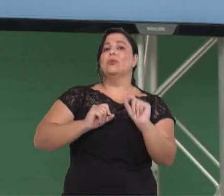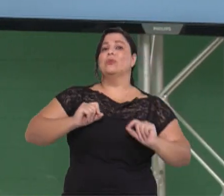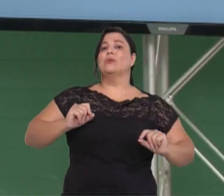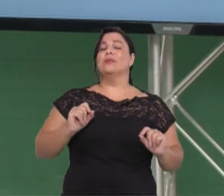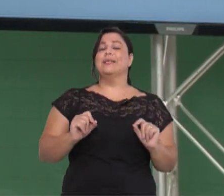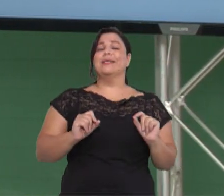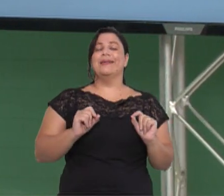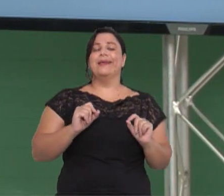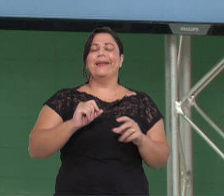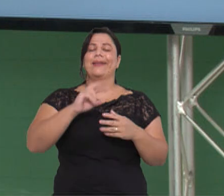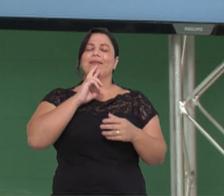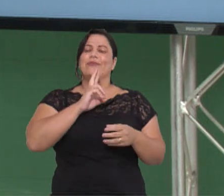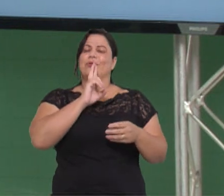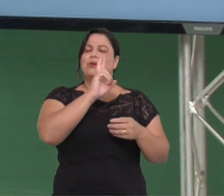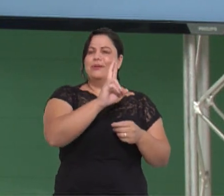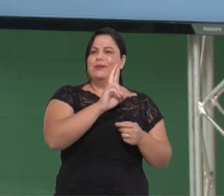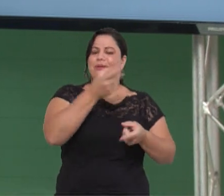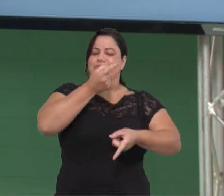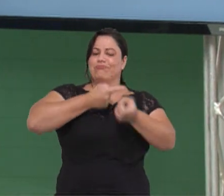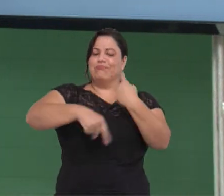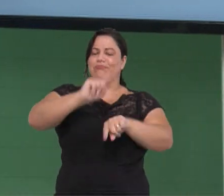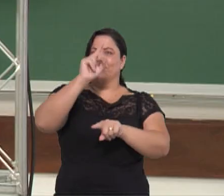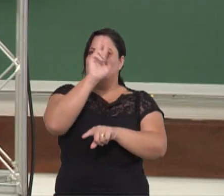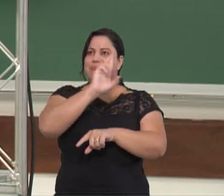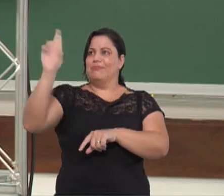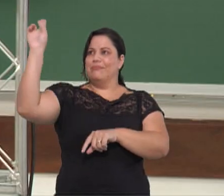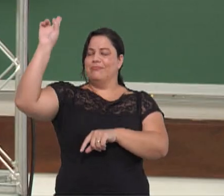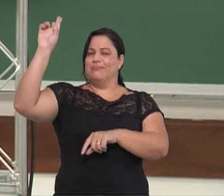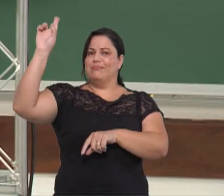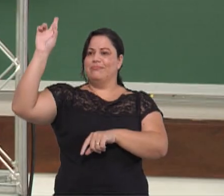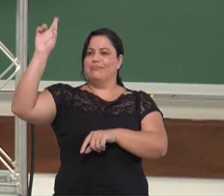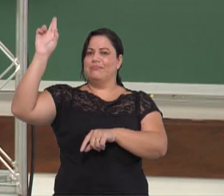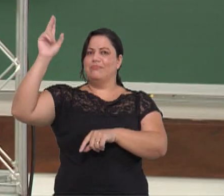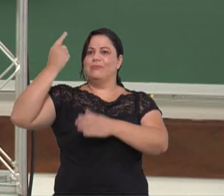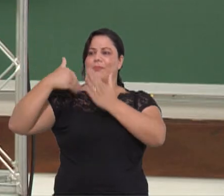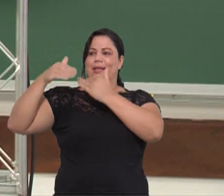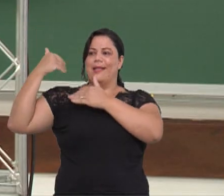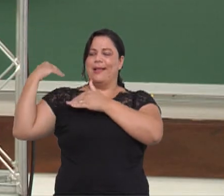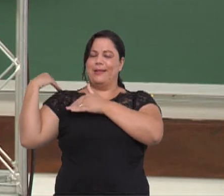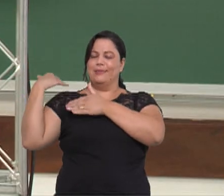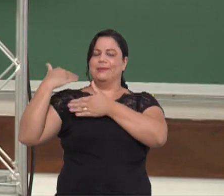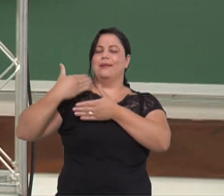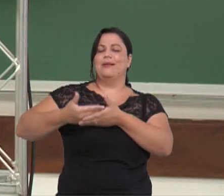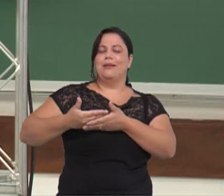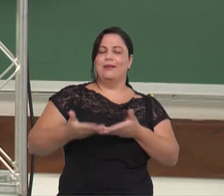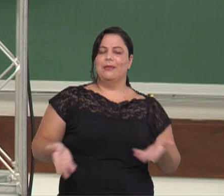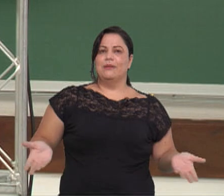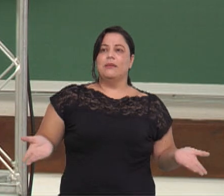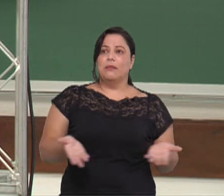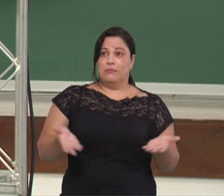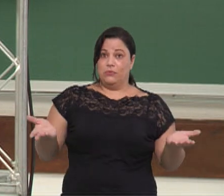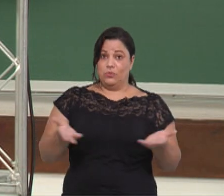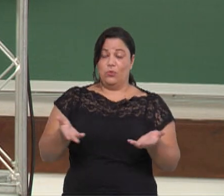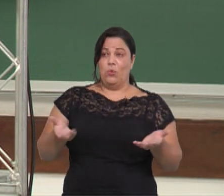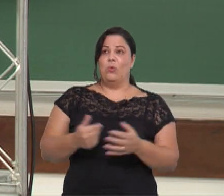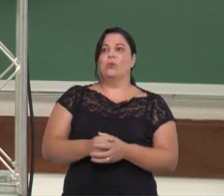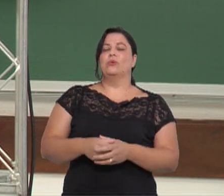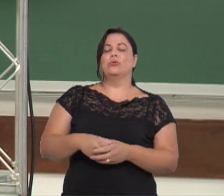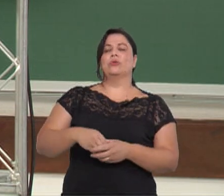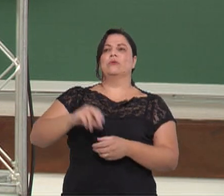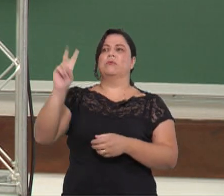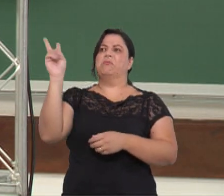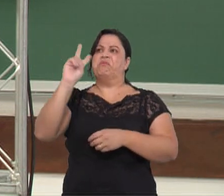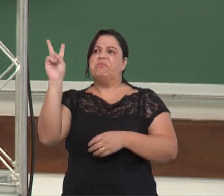resultado da Revolução Francesa. Nós temos hoje vereadores, deputados